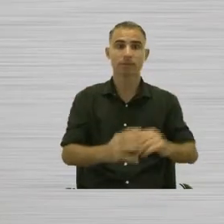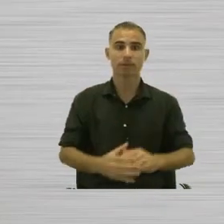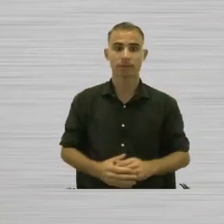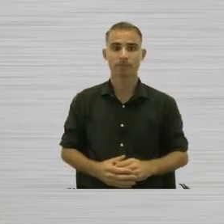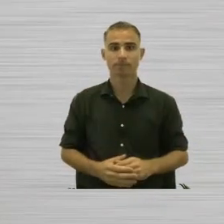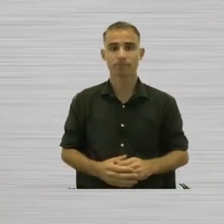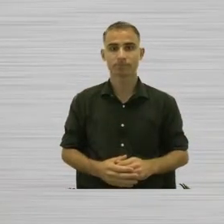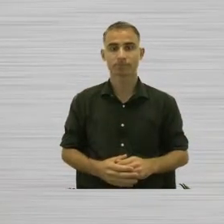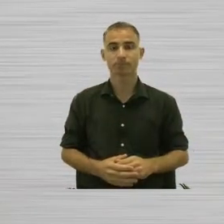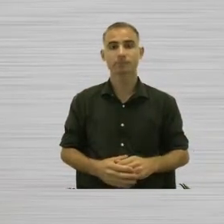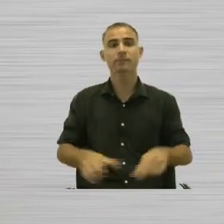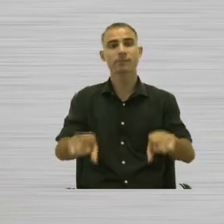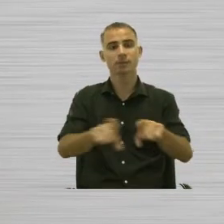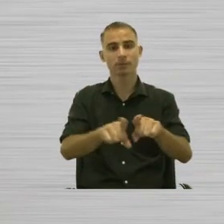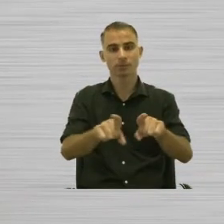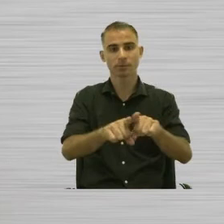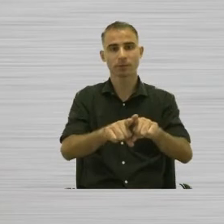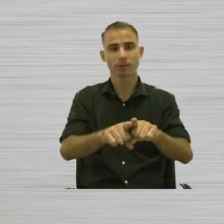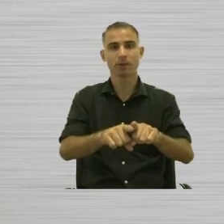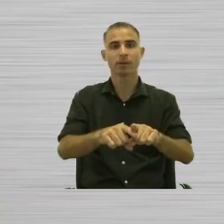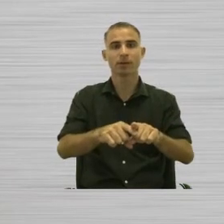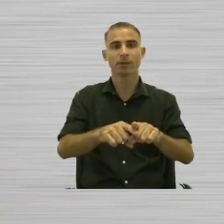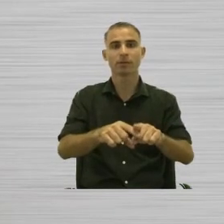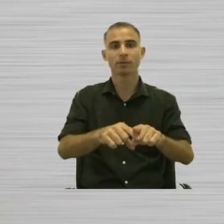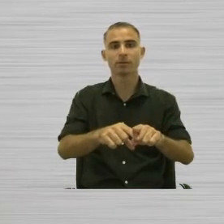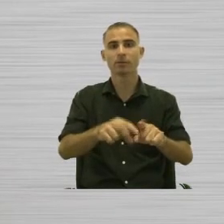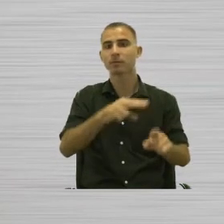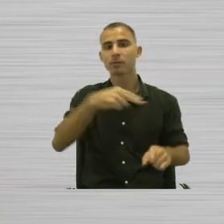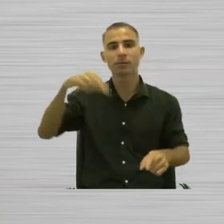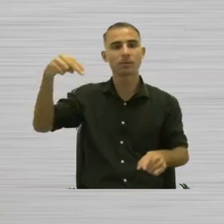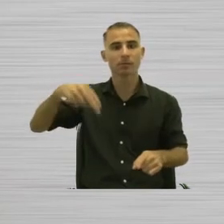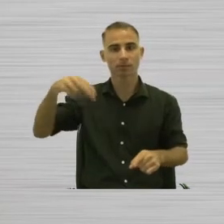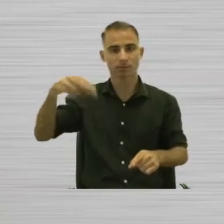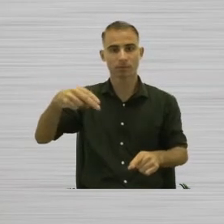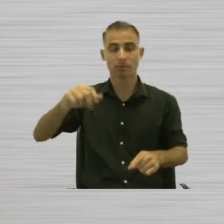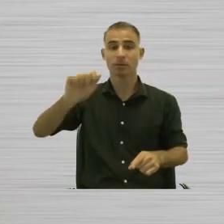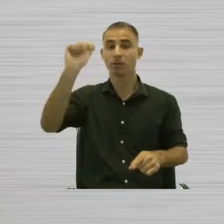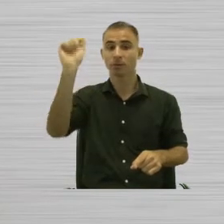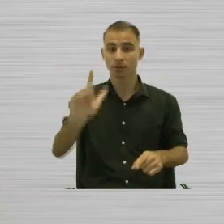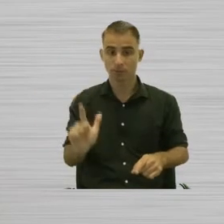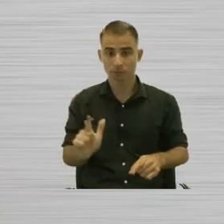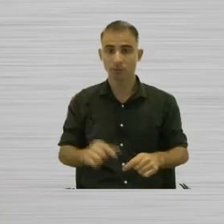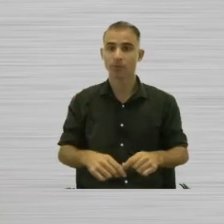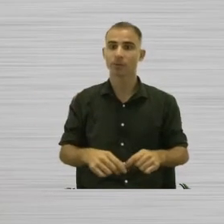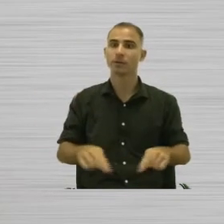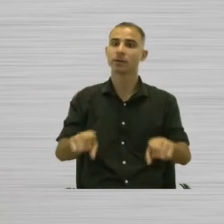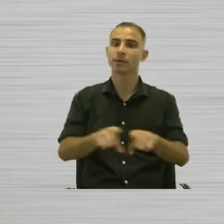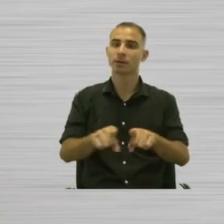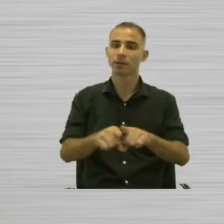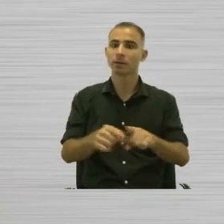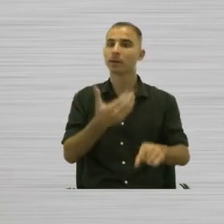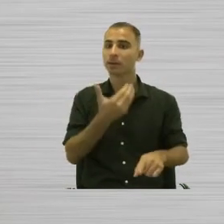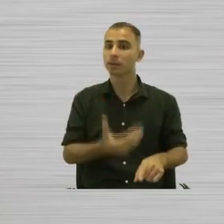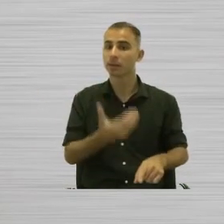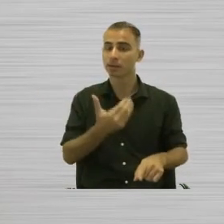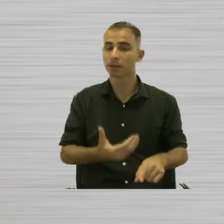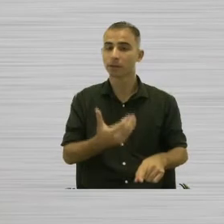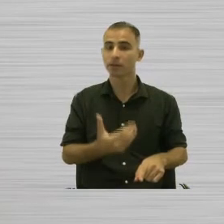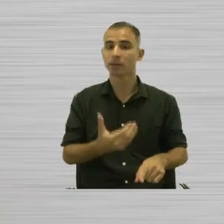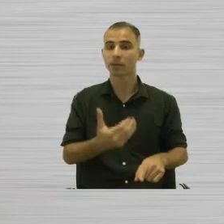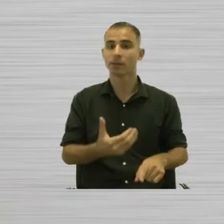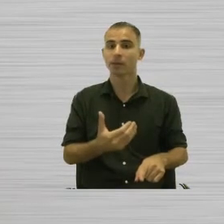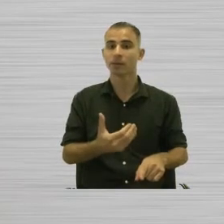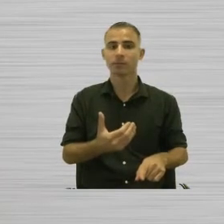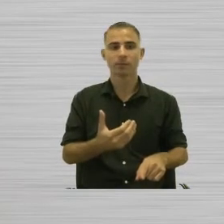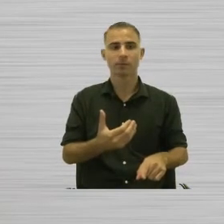Nós tivemos o Novembro Azul, o Dezembro Vermelho, com destaque aí para a oferta de